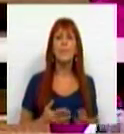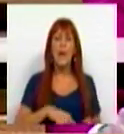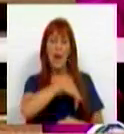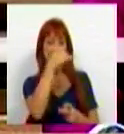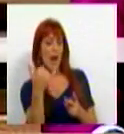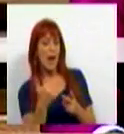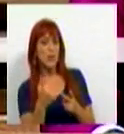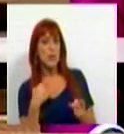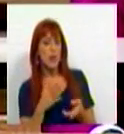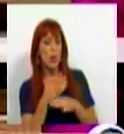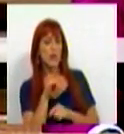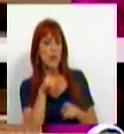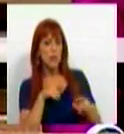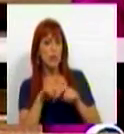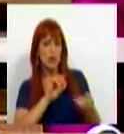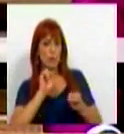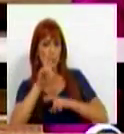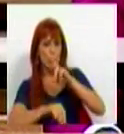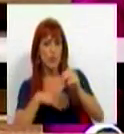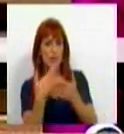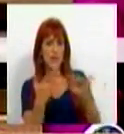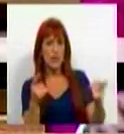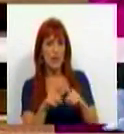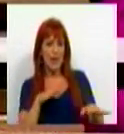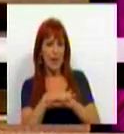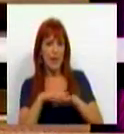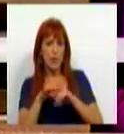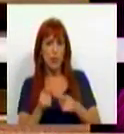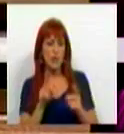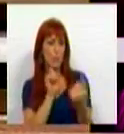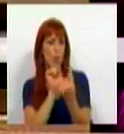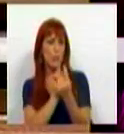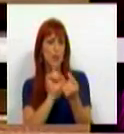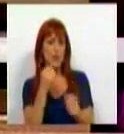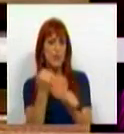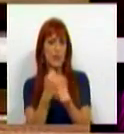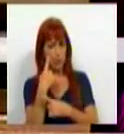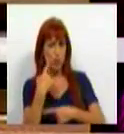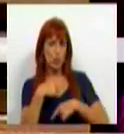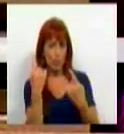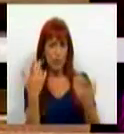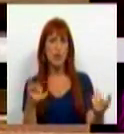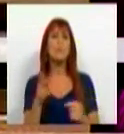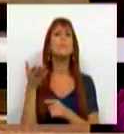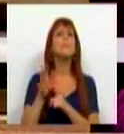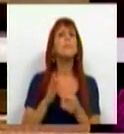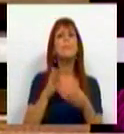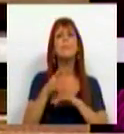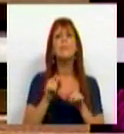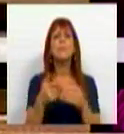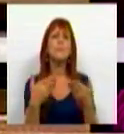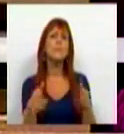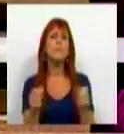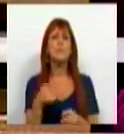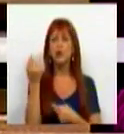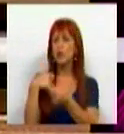segundo lugar, continuar a política de modernização da rede de atendimento dos serviços públicos, nomeadamente através da abertura